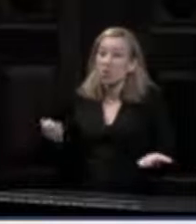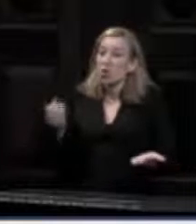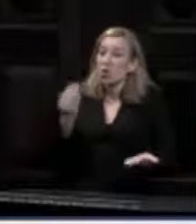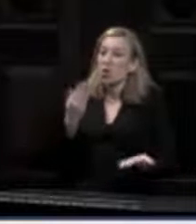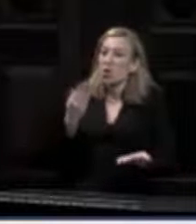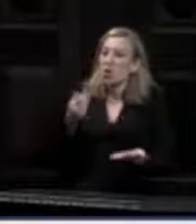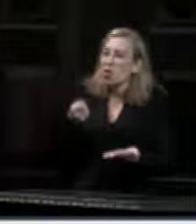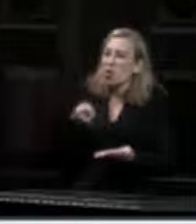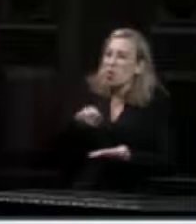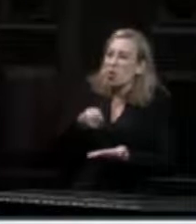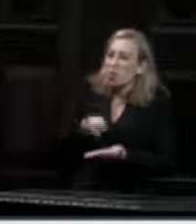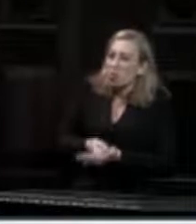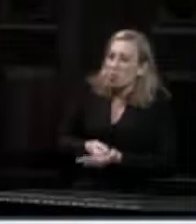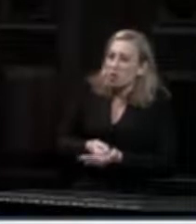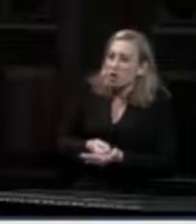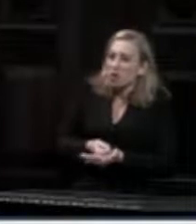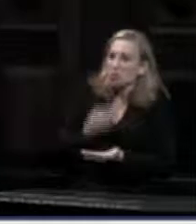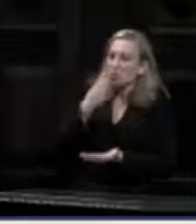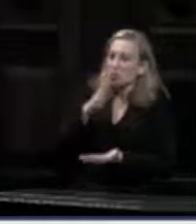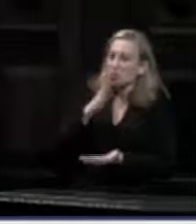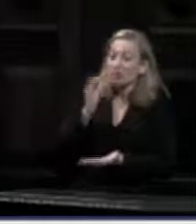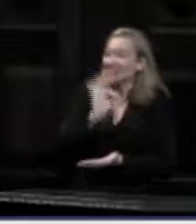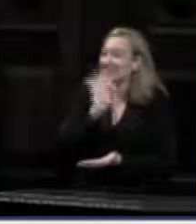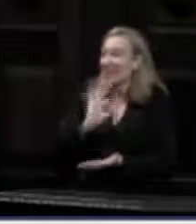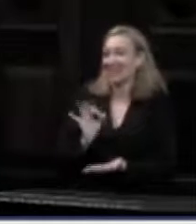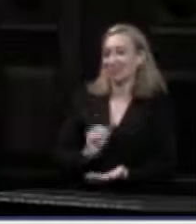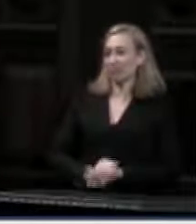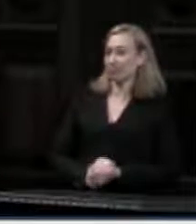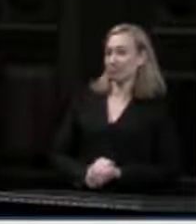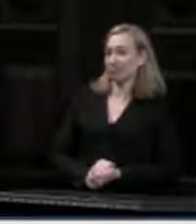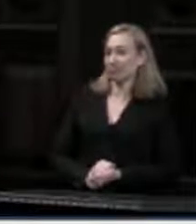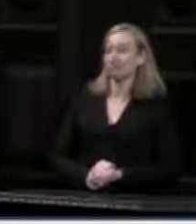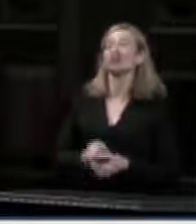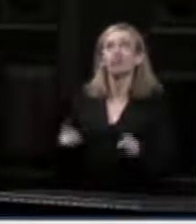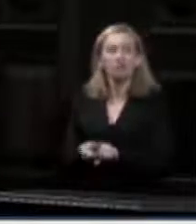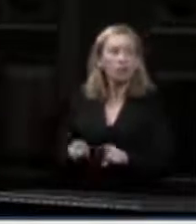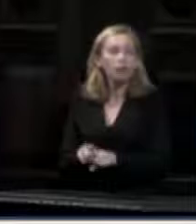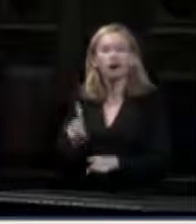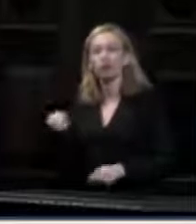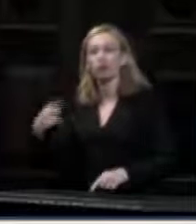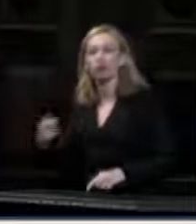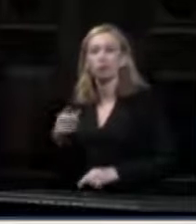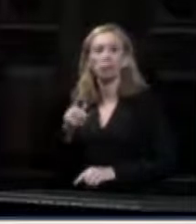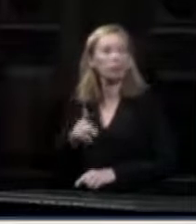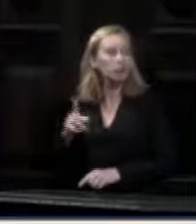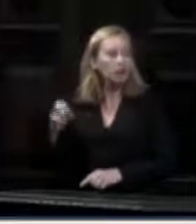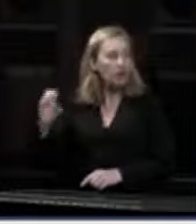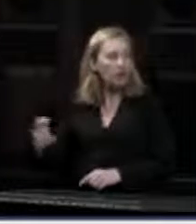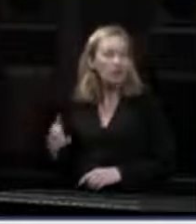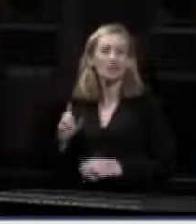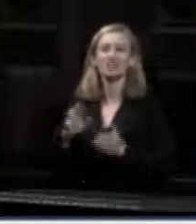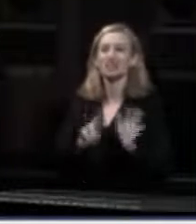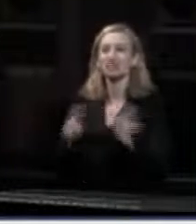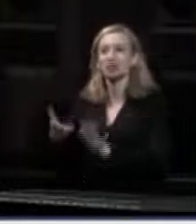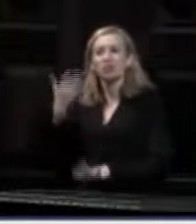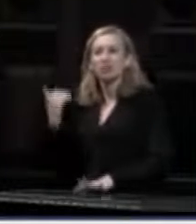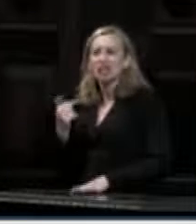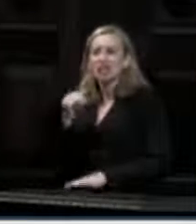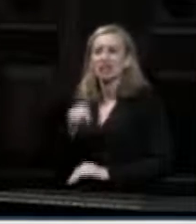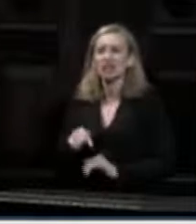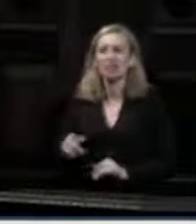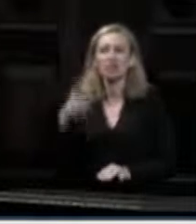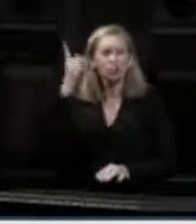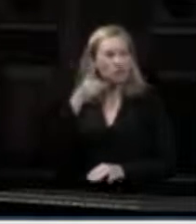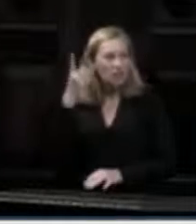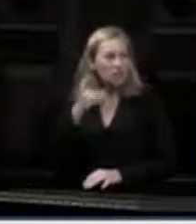de concluir a obra. E outras matérias têm sido, no caso, por exemplo, da BBR, semana passada aqui, o